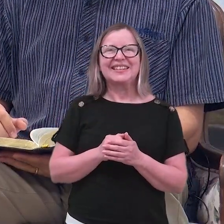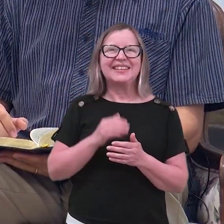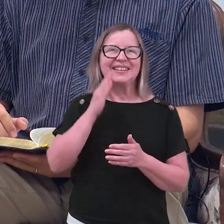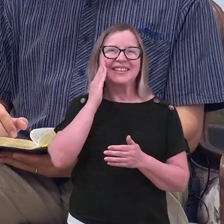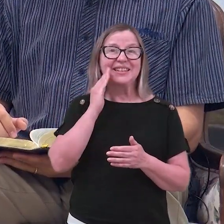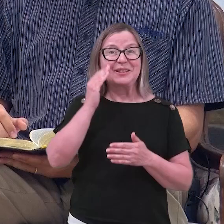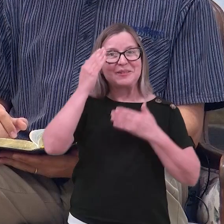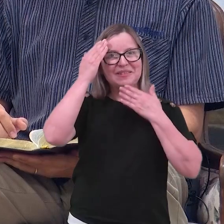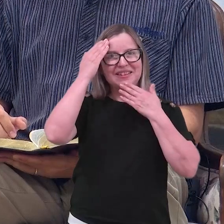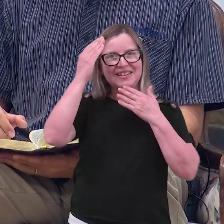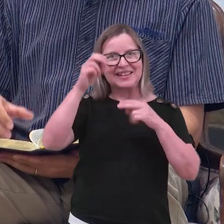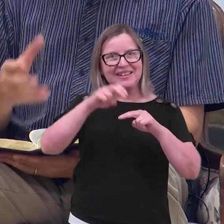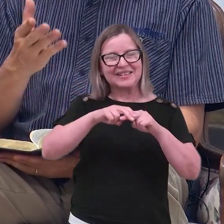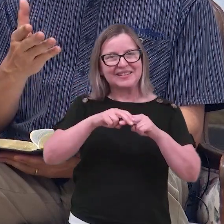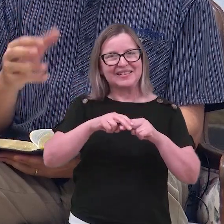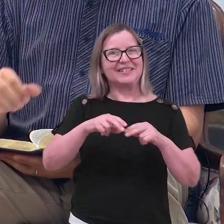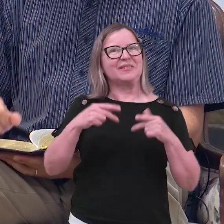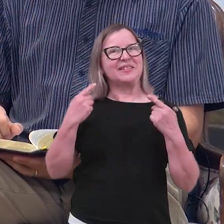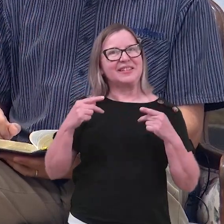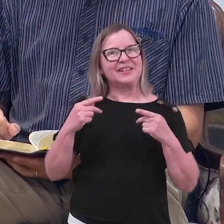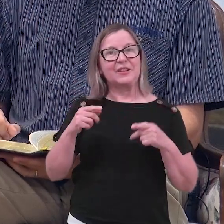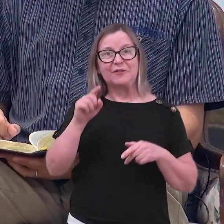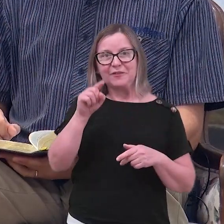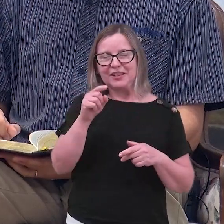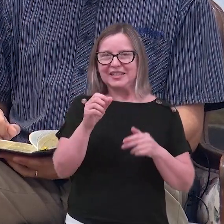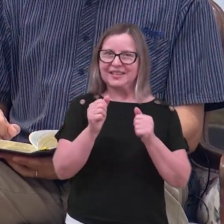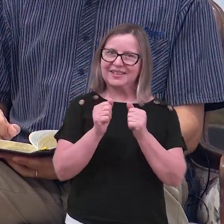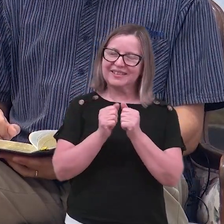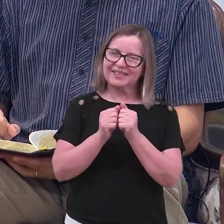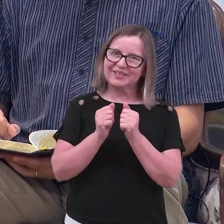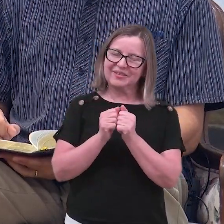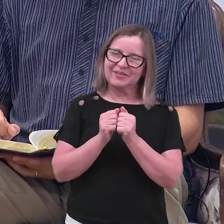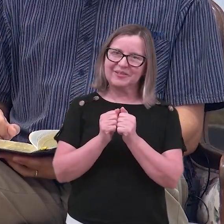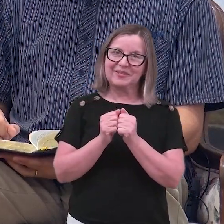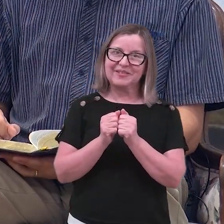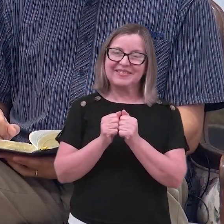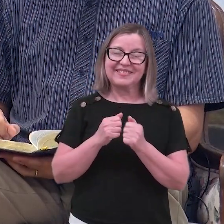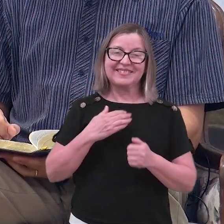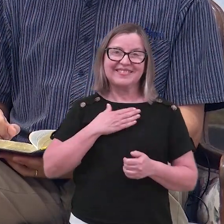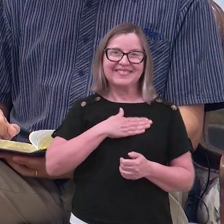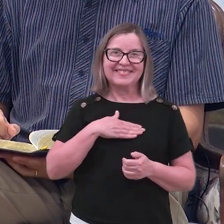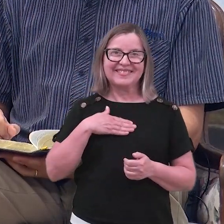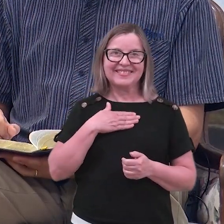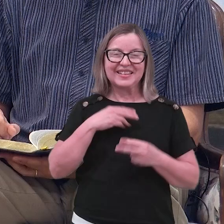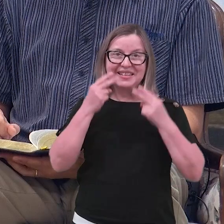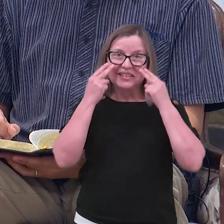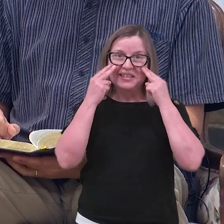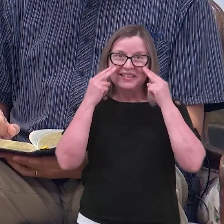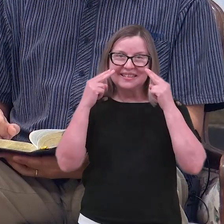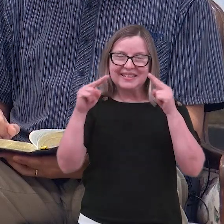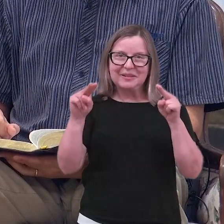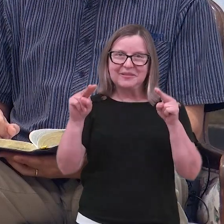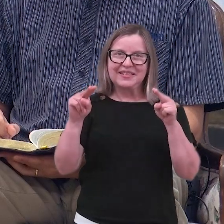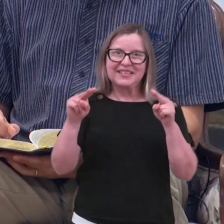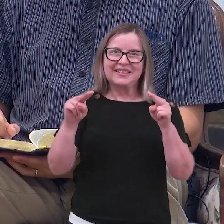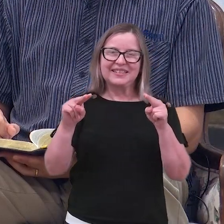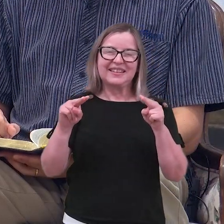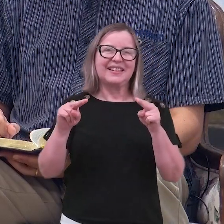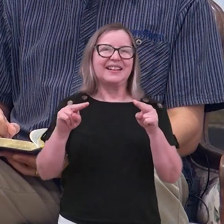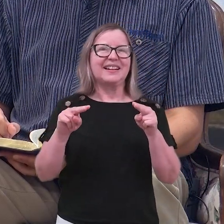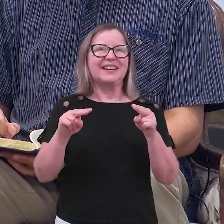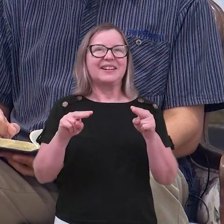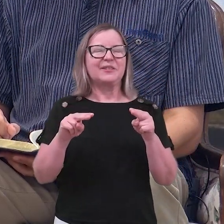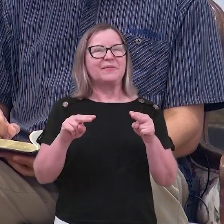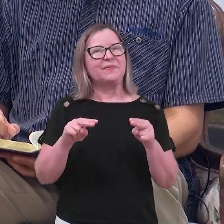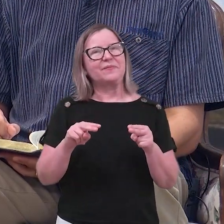palavra. Você que está conosco, é um prazer testemunhar, é um prazer compartilhar da palavra